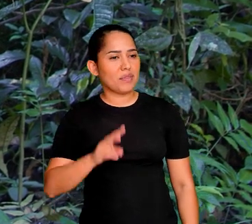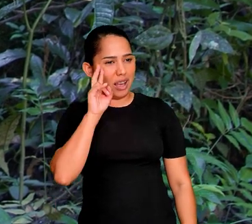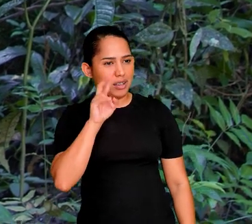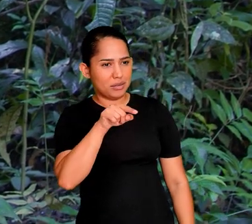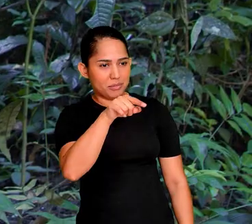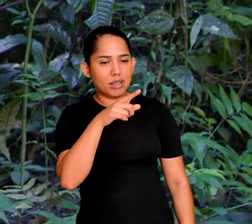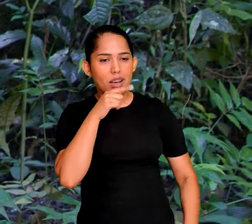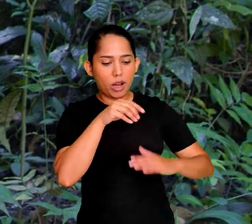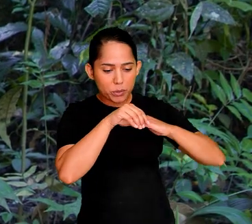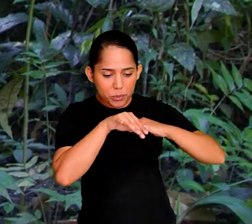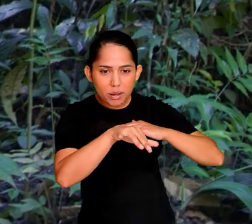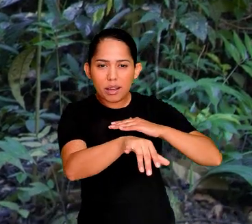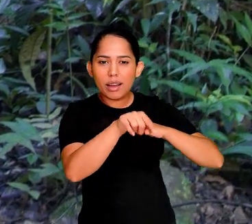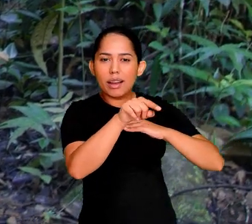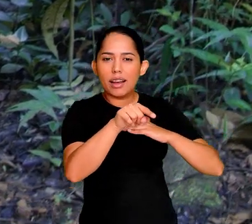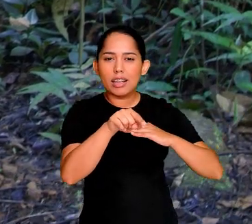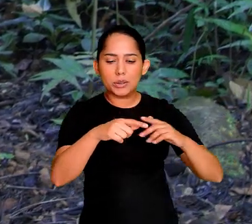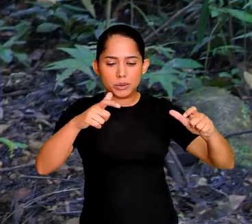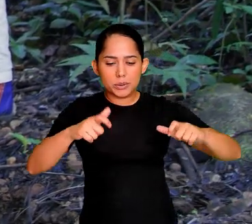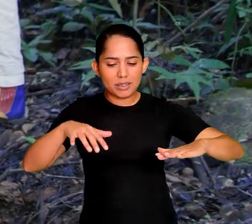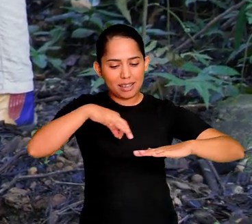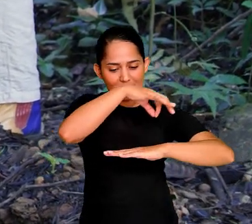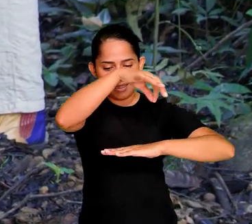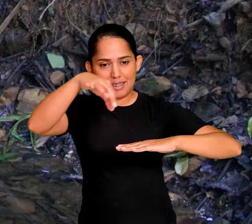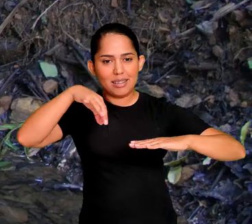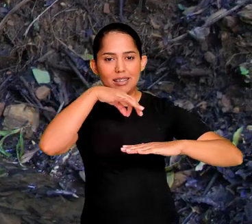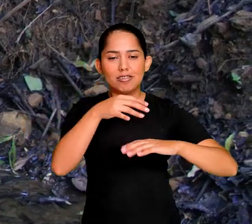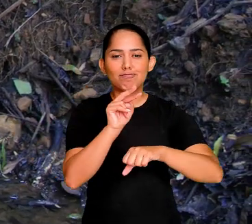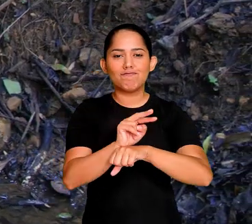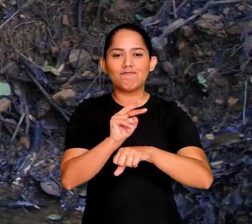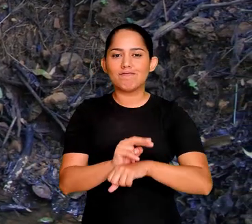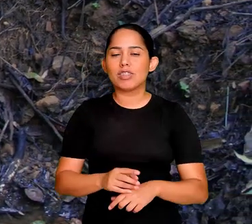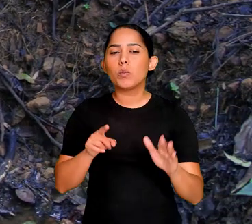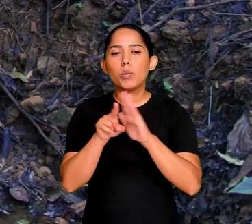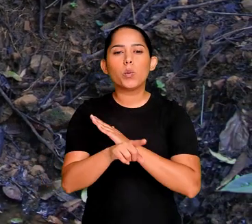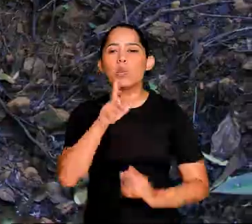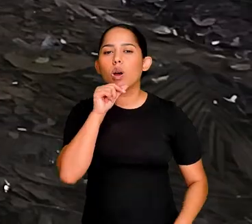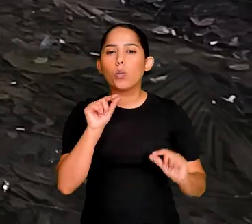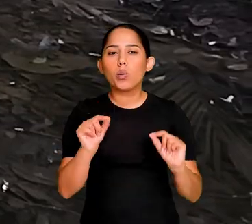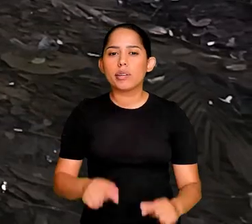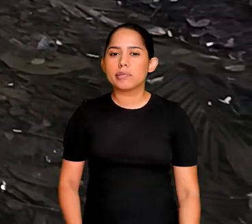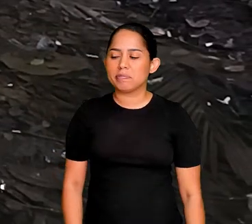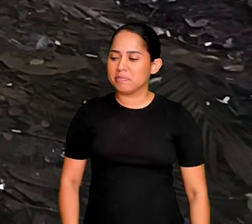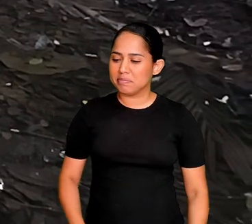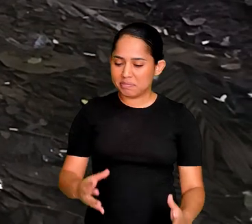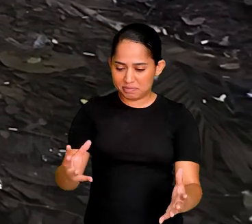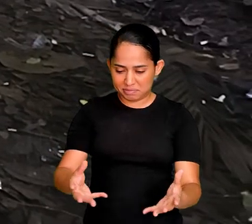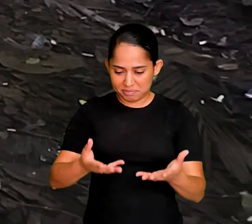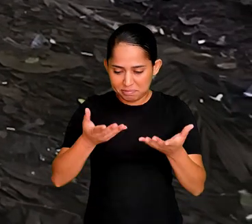na nascente, no espaço sagrado. Eu queria perguntar para ele o que é a água, Gabriel. Esse